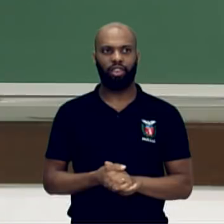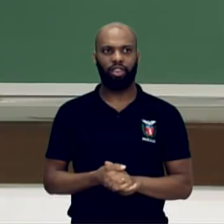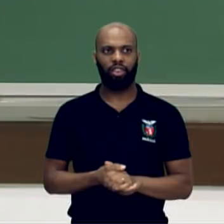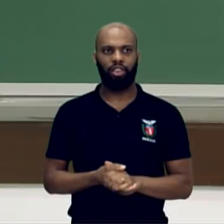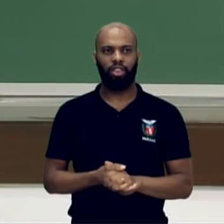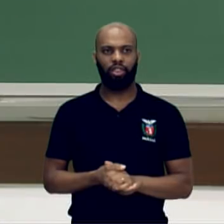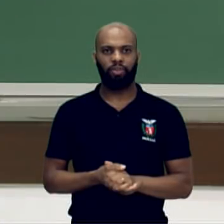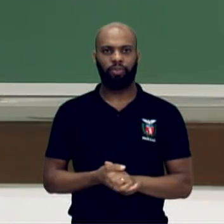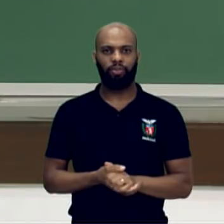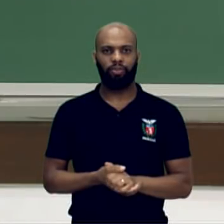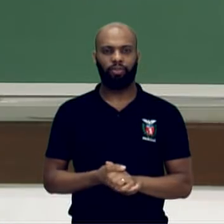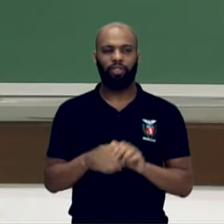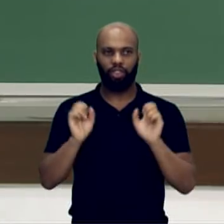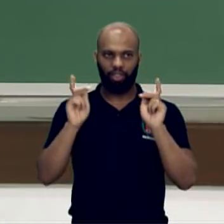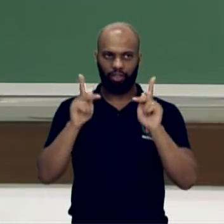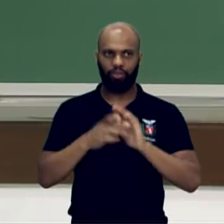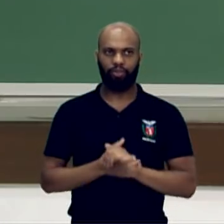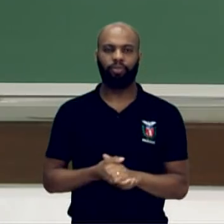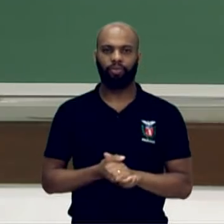Ok?